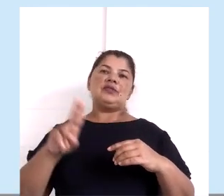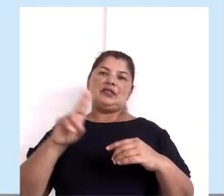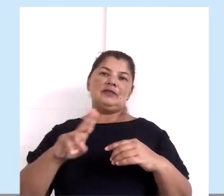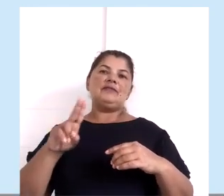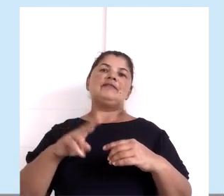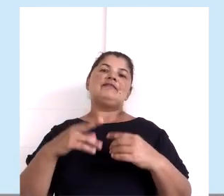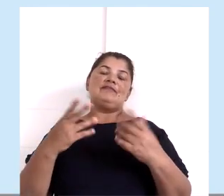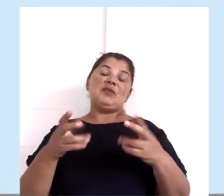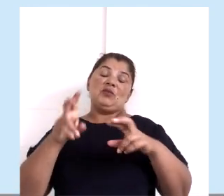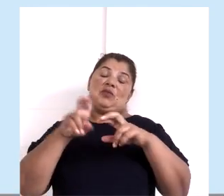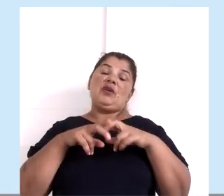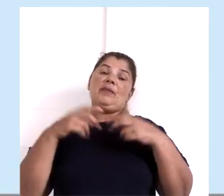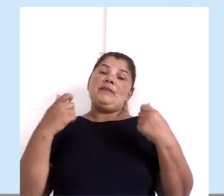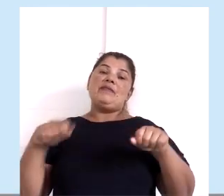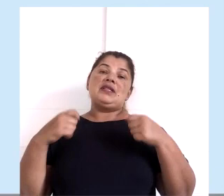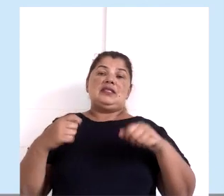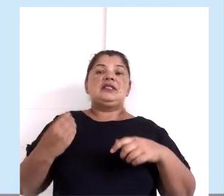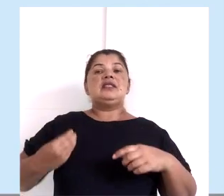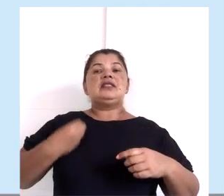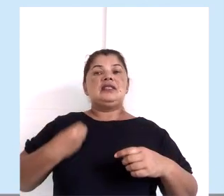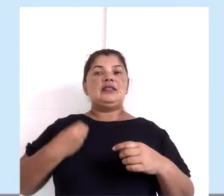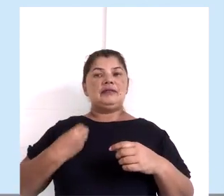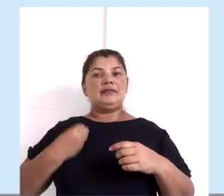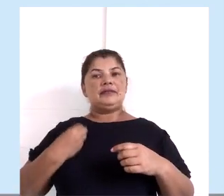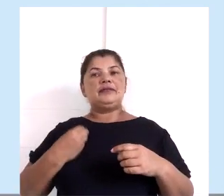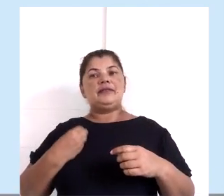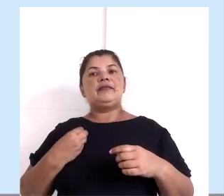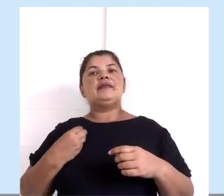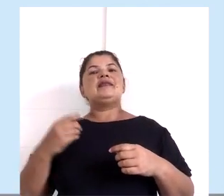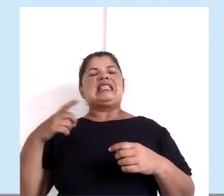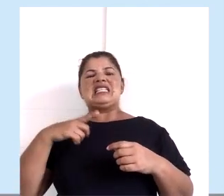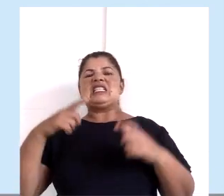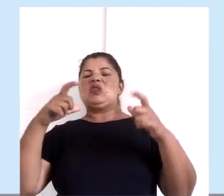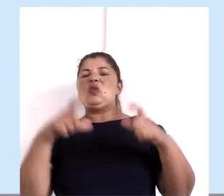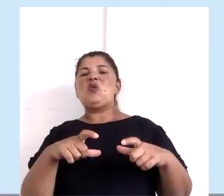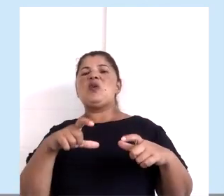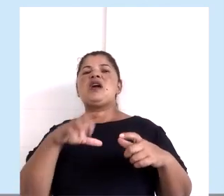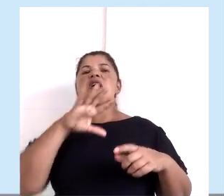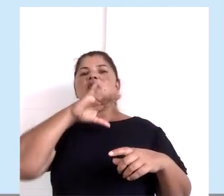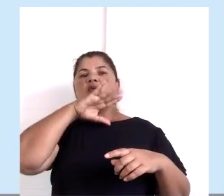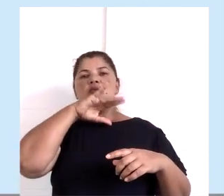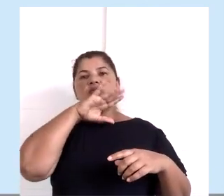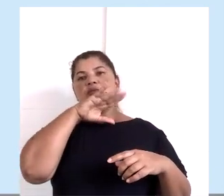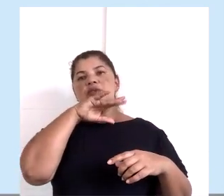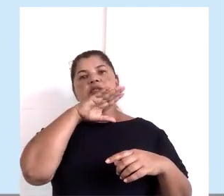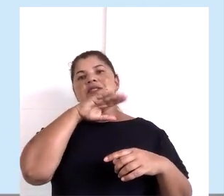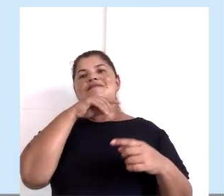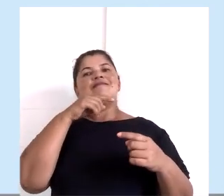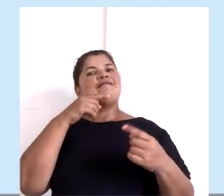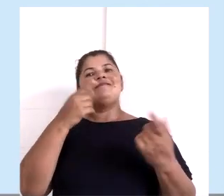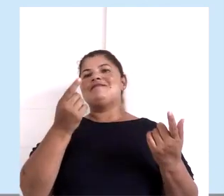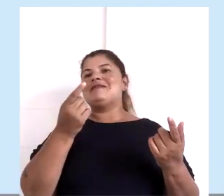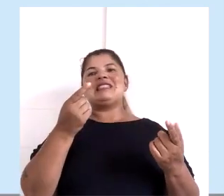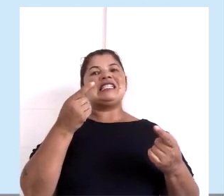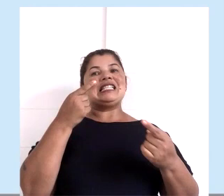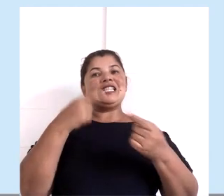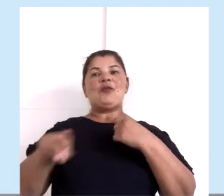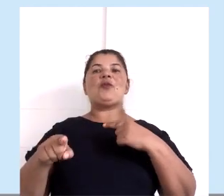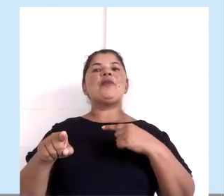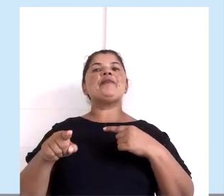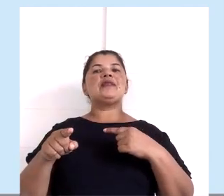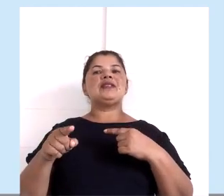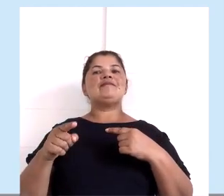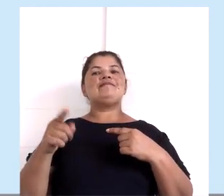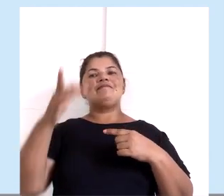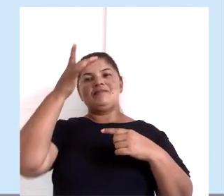porque tem que tirar o sustento. Então, eram condições de vida, eram ambientes totalmente desproporcionais